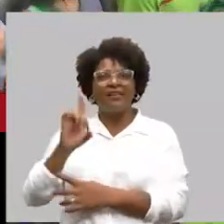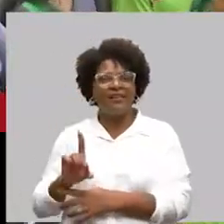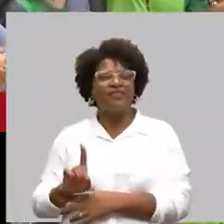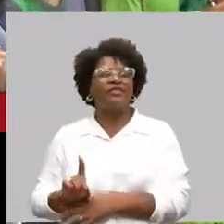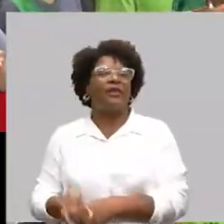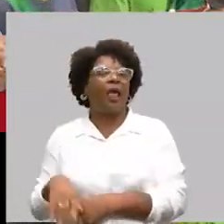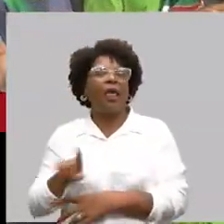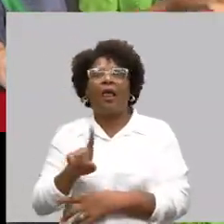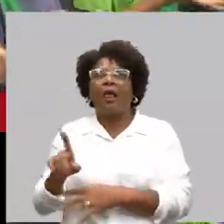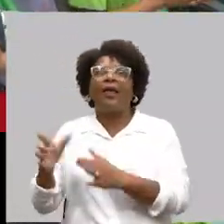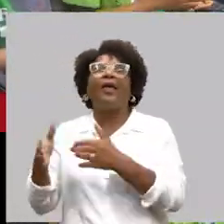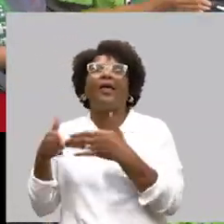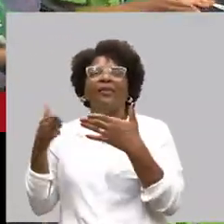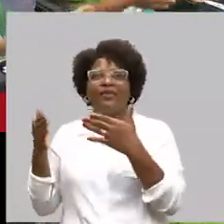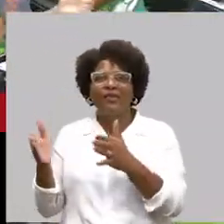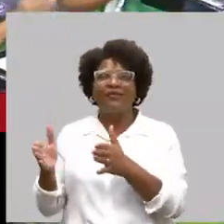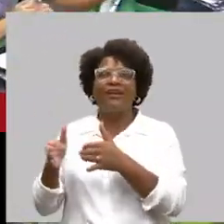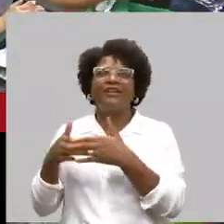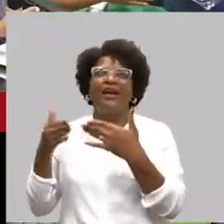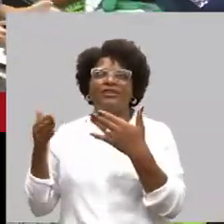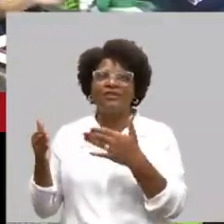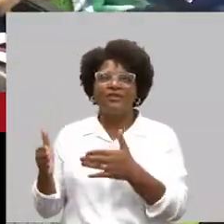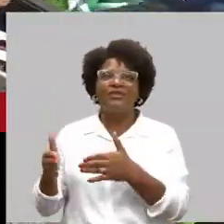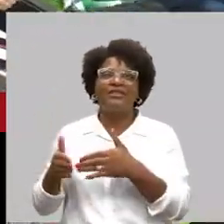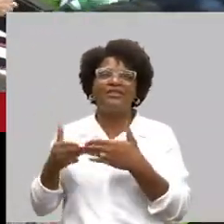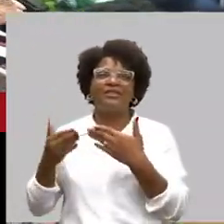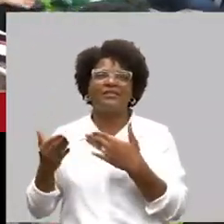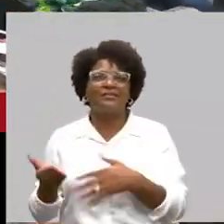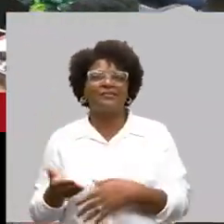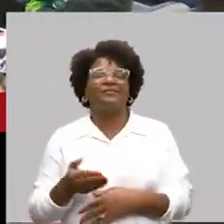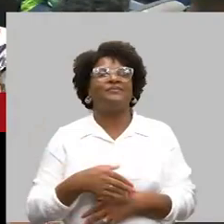sair do